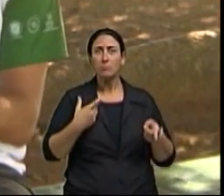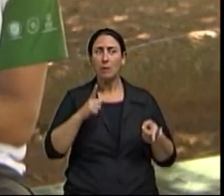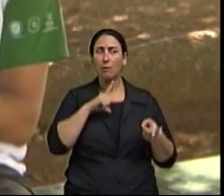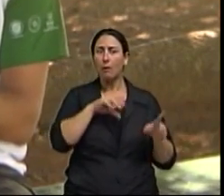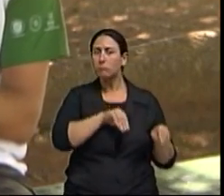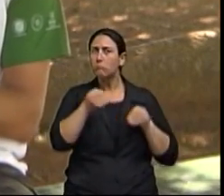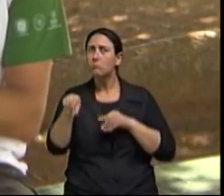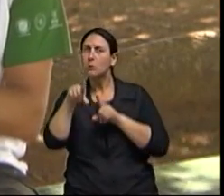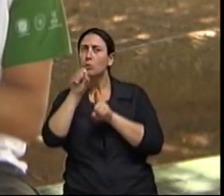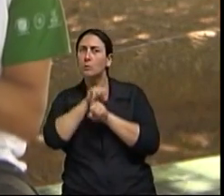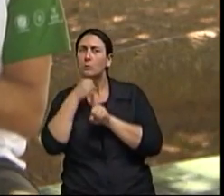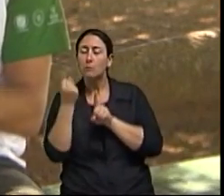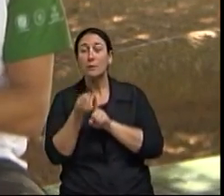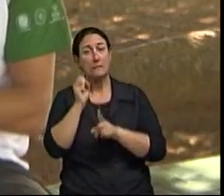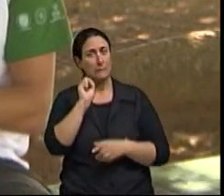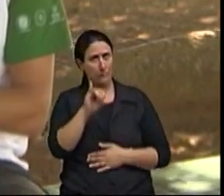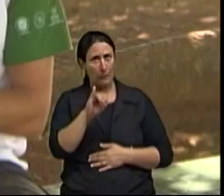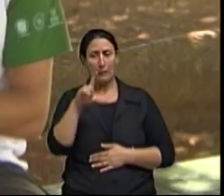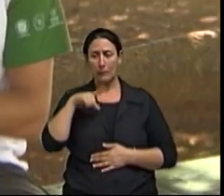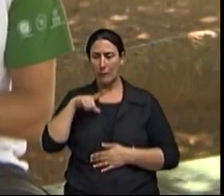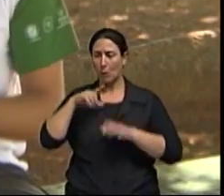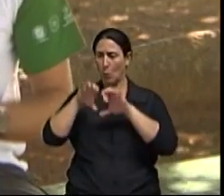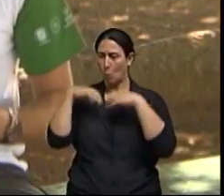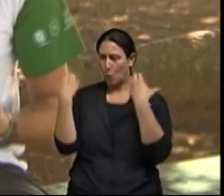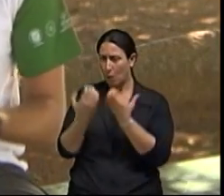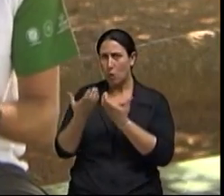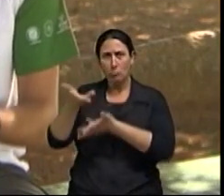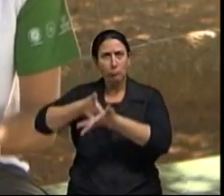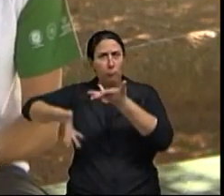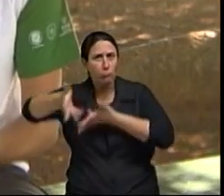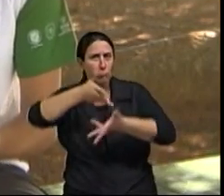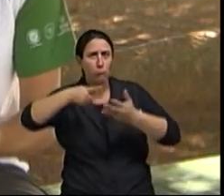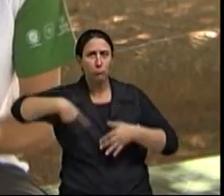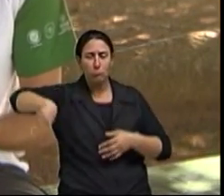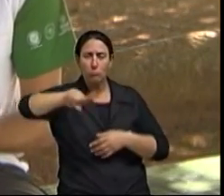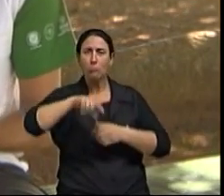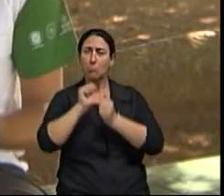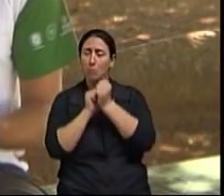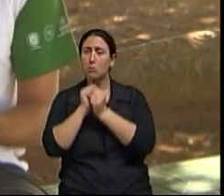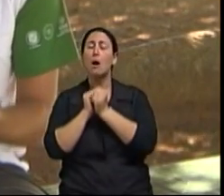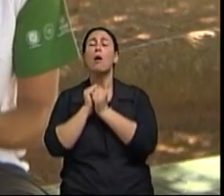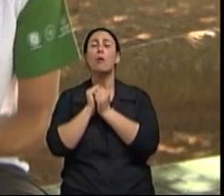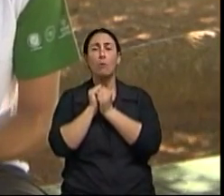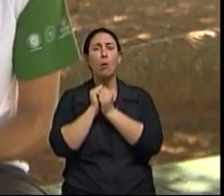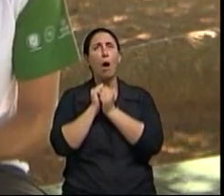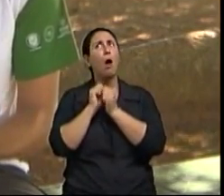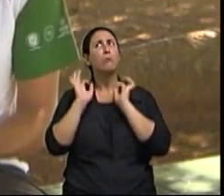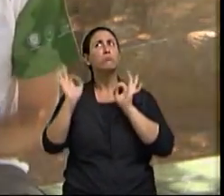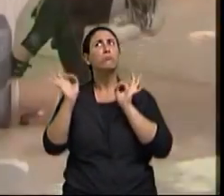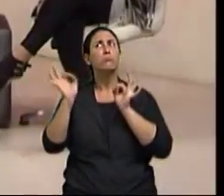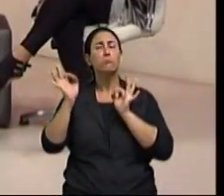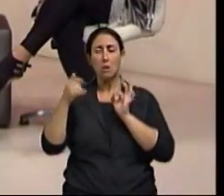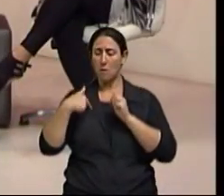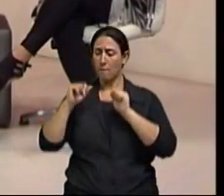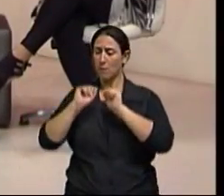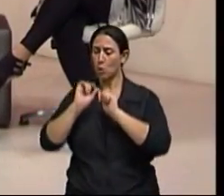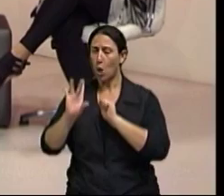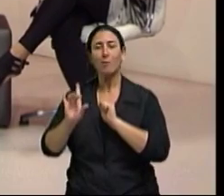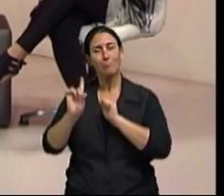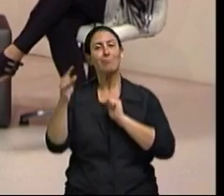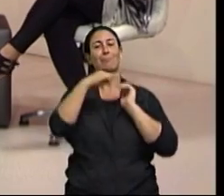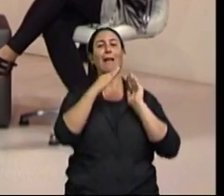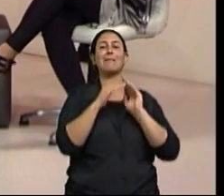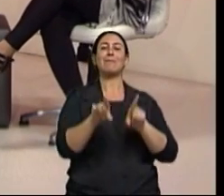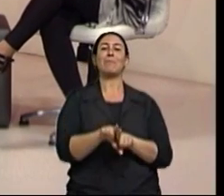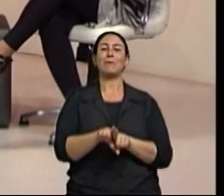dizer, aquela comunidade que interage com esse empresário vai ficar conhecendo essas ações e vai pensar, eu também posso fazer isso.